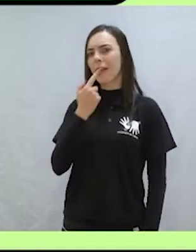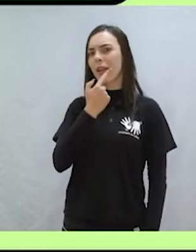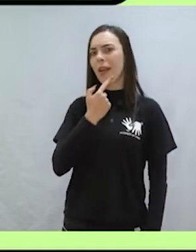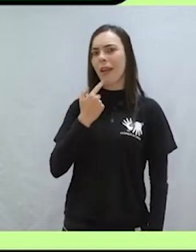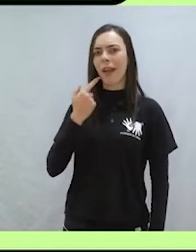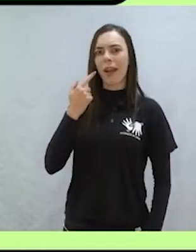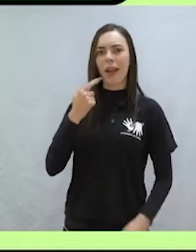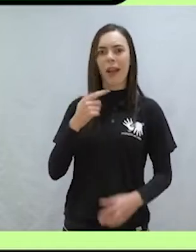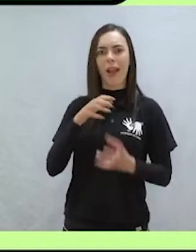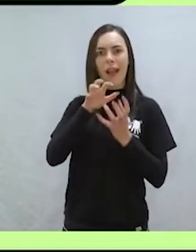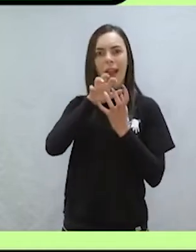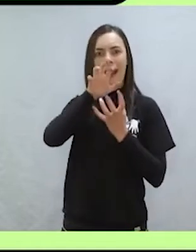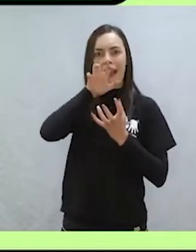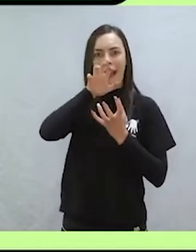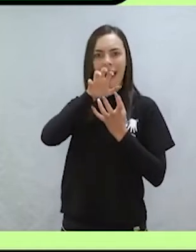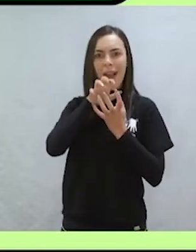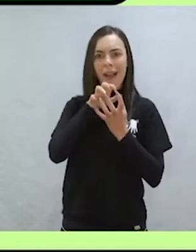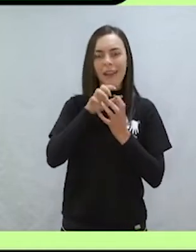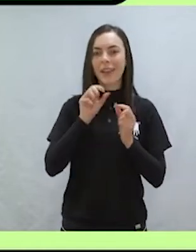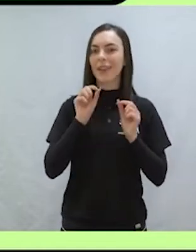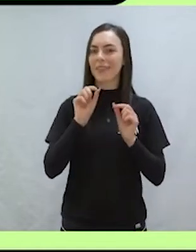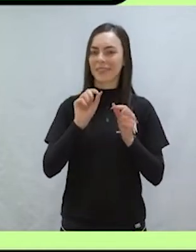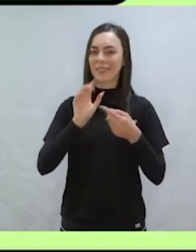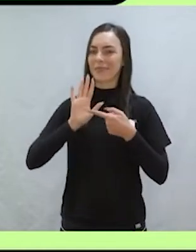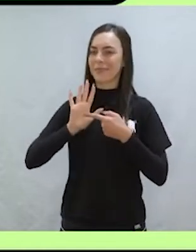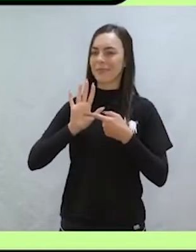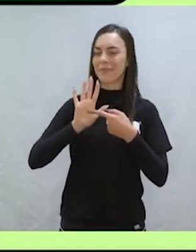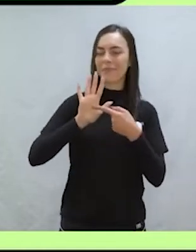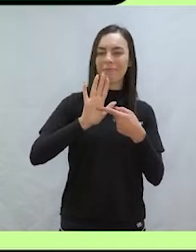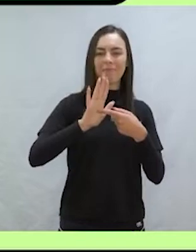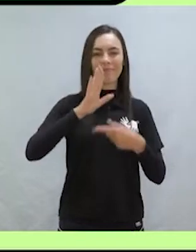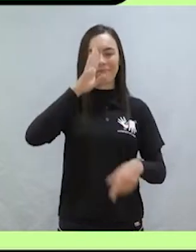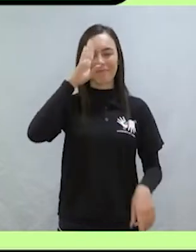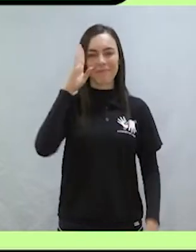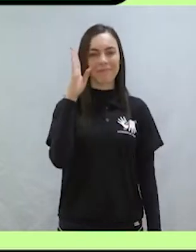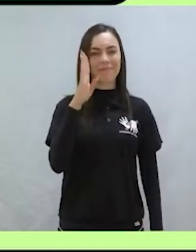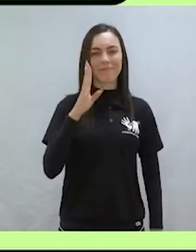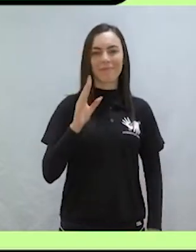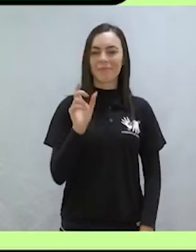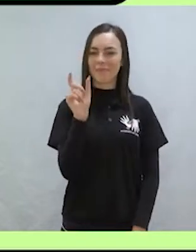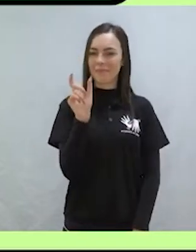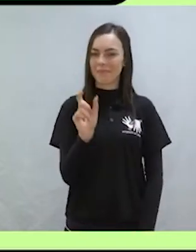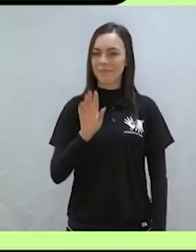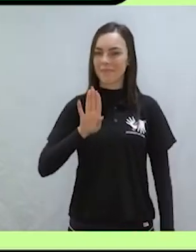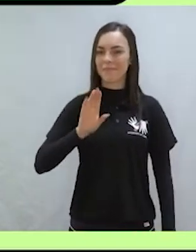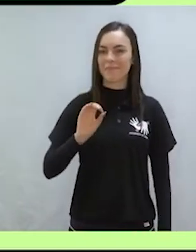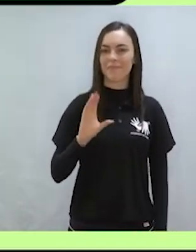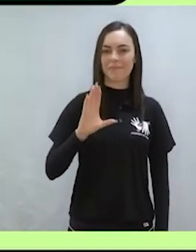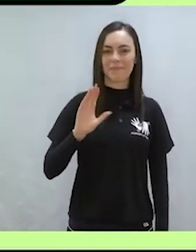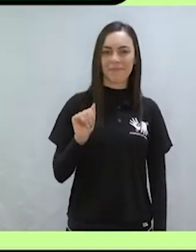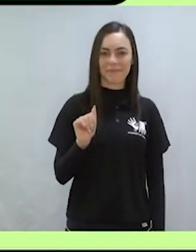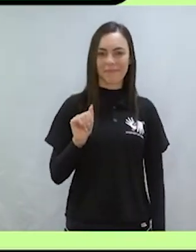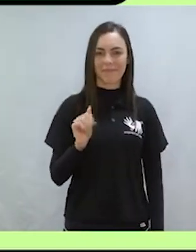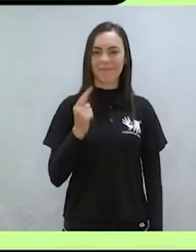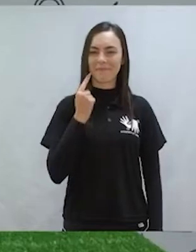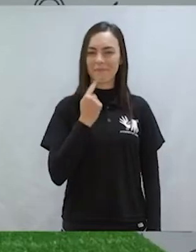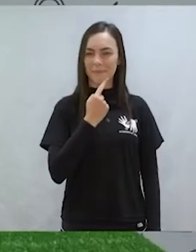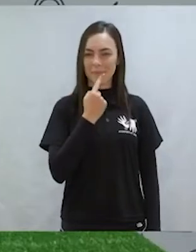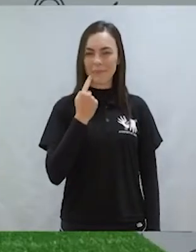Isa. Grande, né? Para a gente mostrar, dar o destaque para a palavra